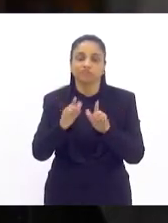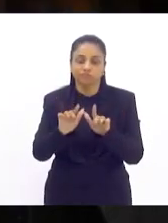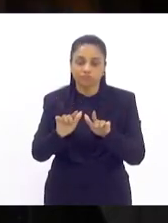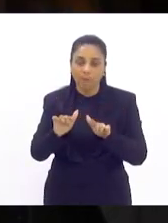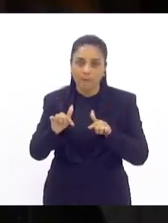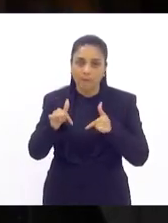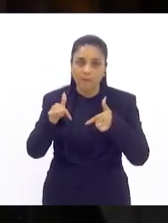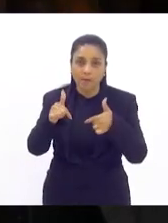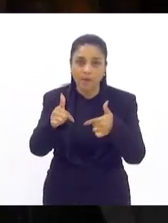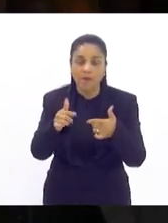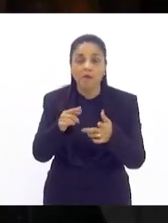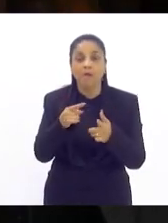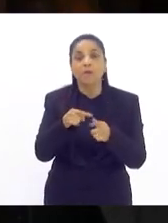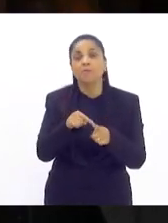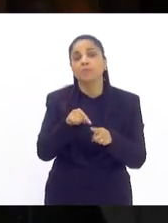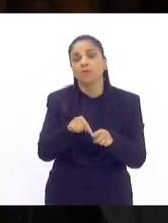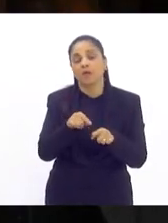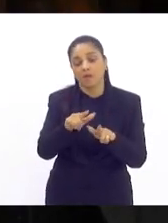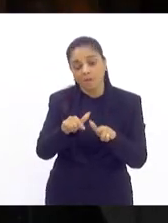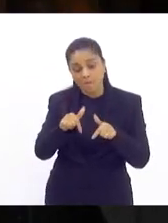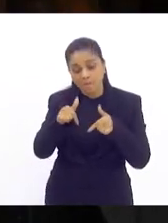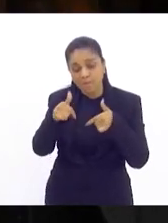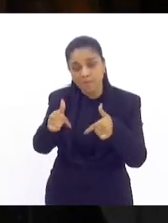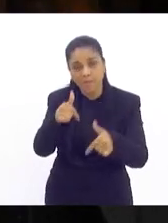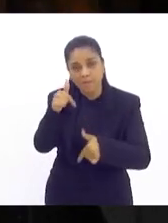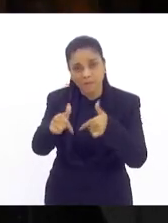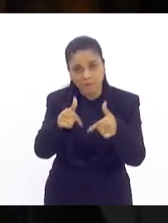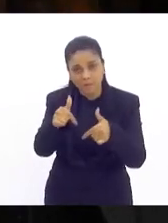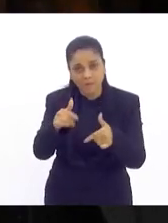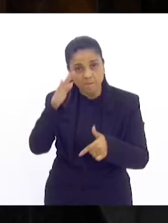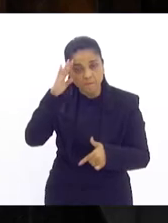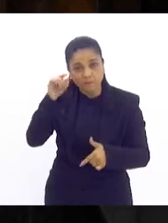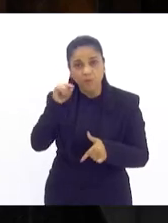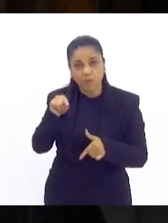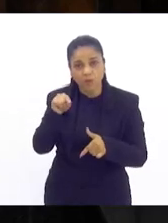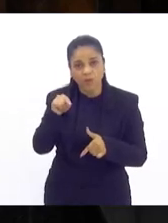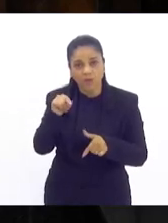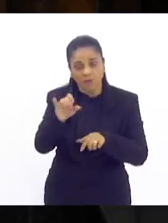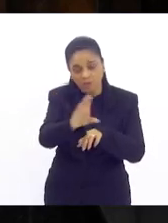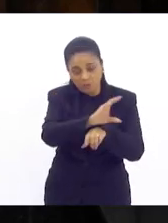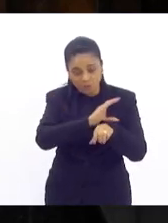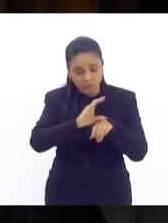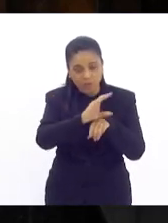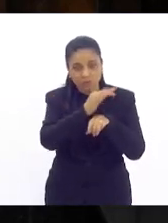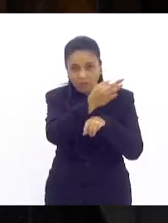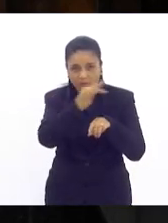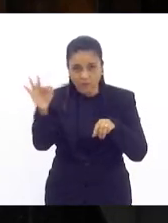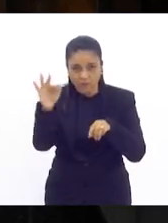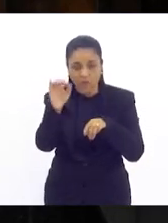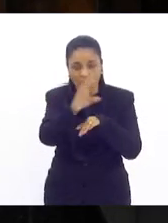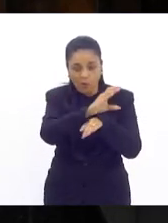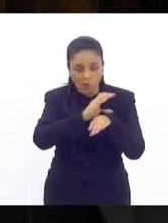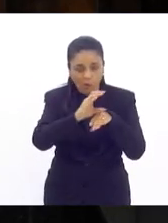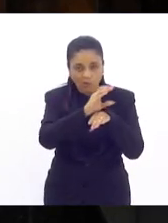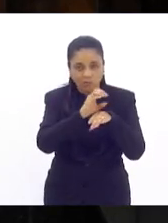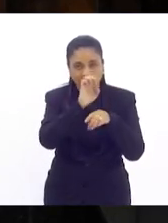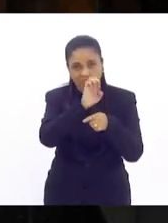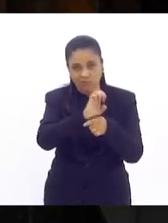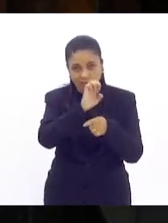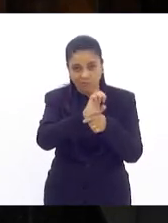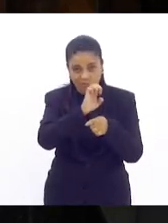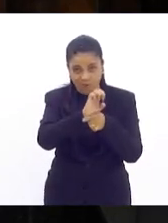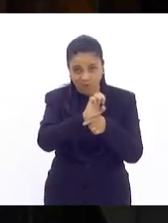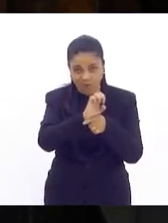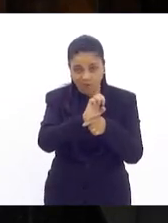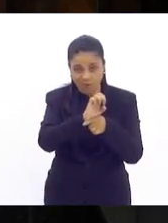e a função primordial do Parlamento está na construção federal estadual entre tantas